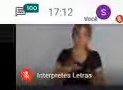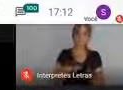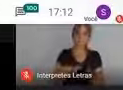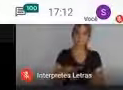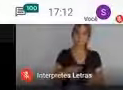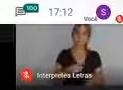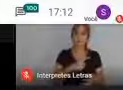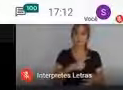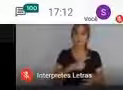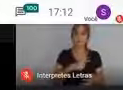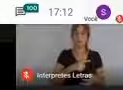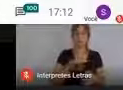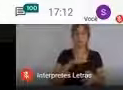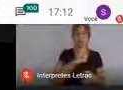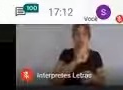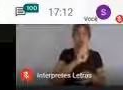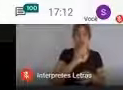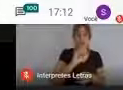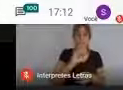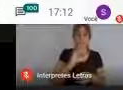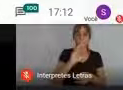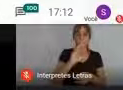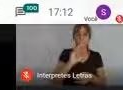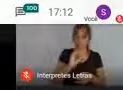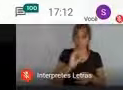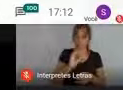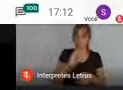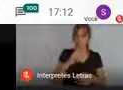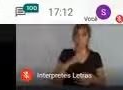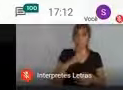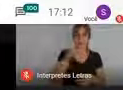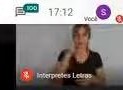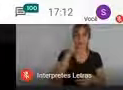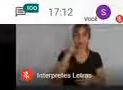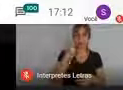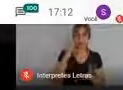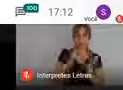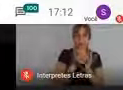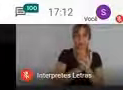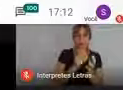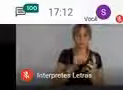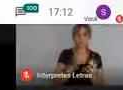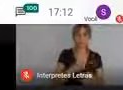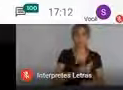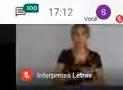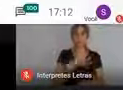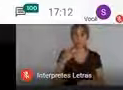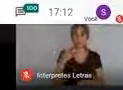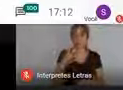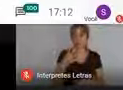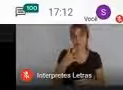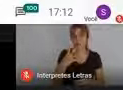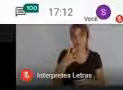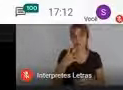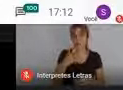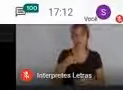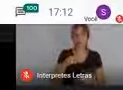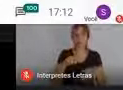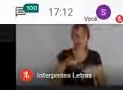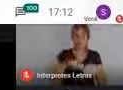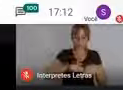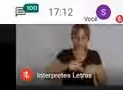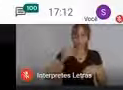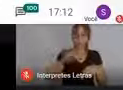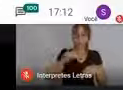E bobó obteve dois registros na localidade número 4, que é uma comunidade que não mora também no